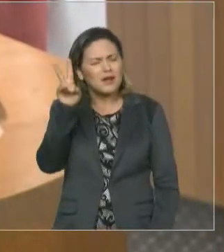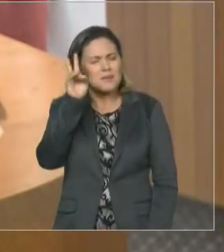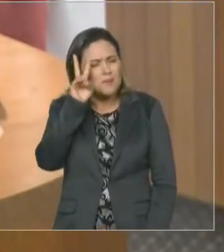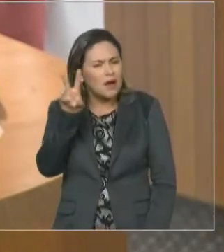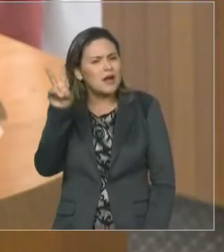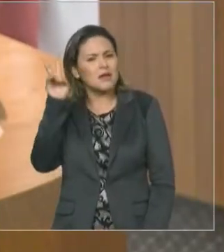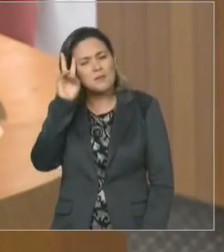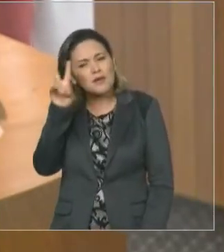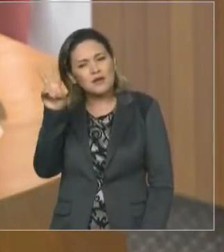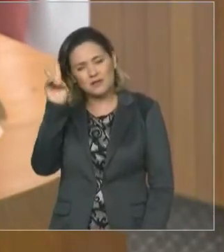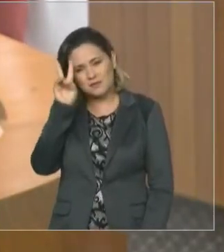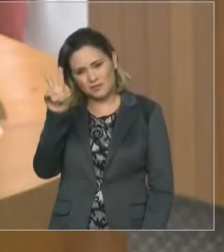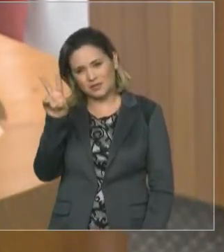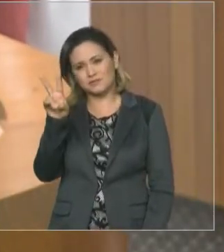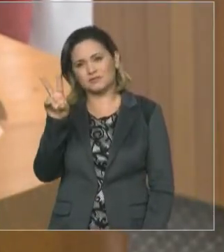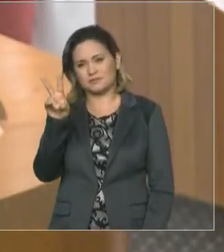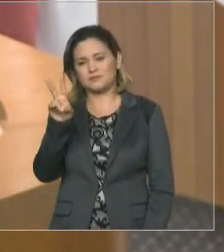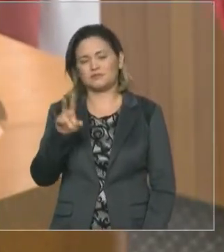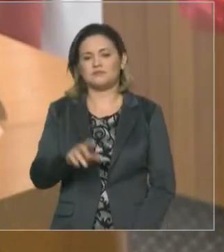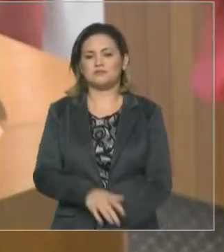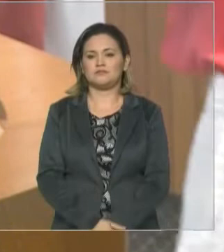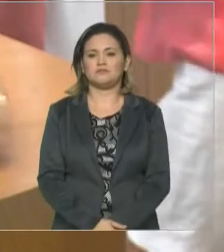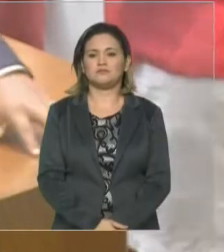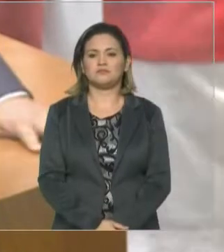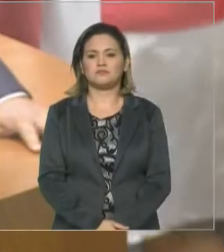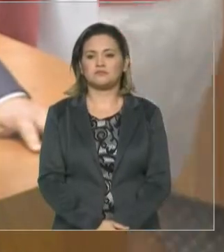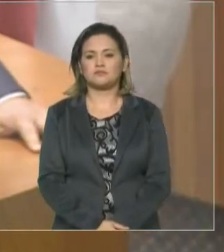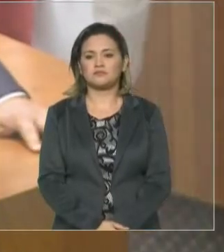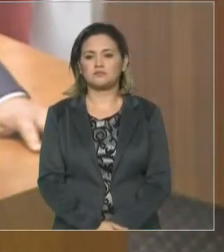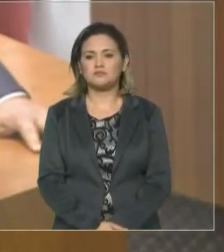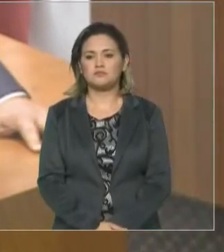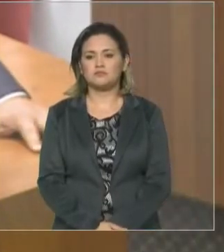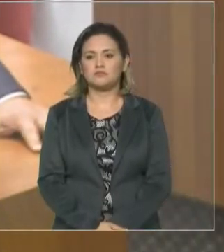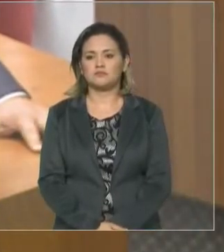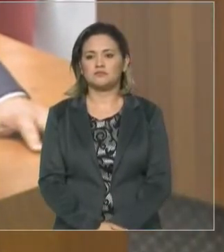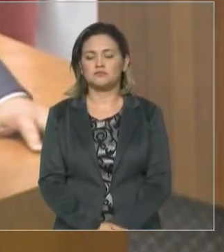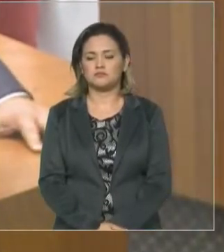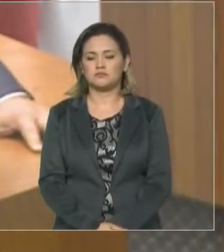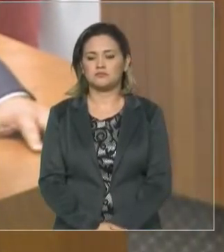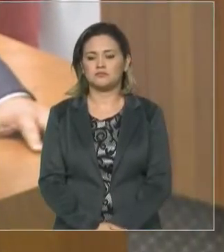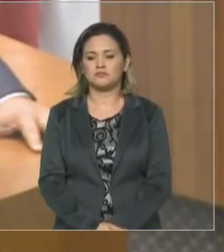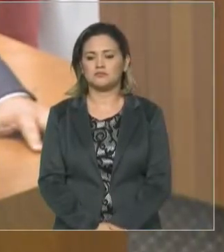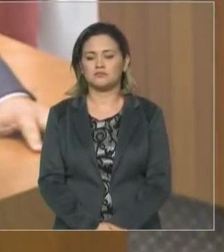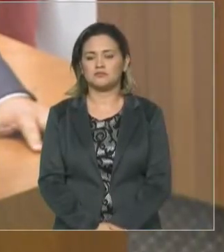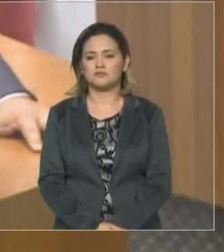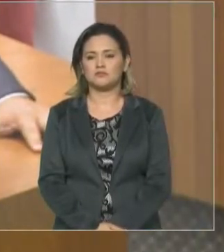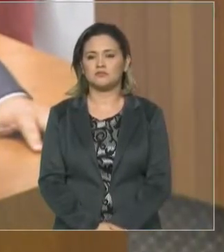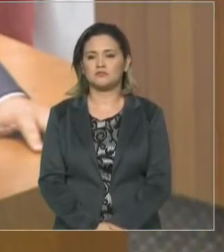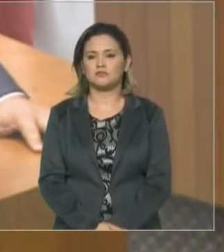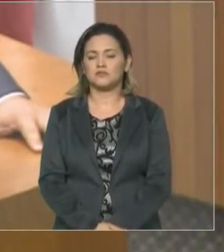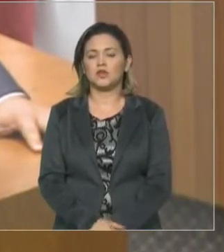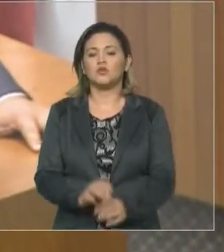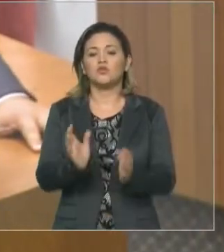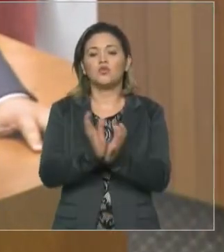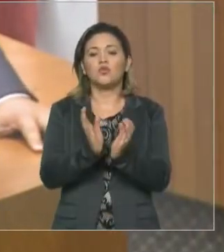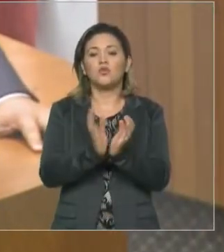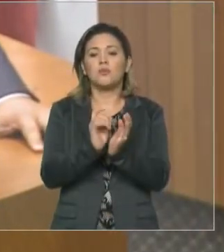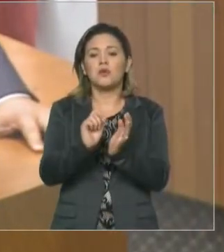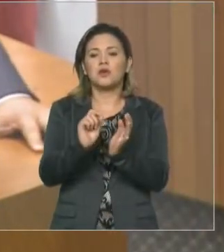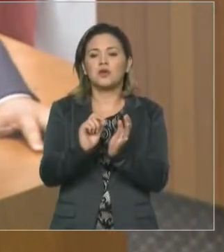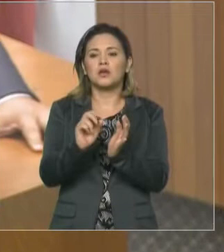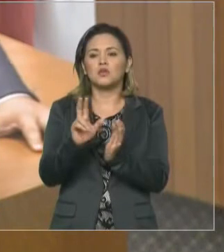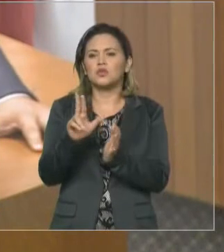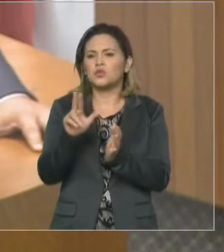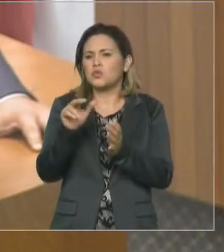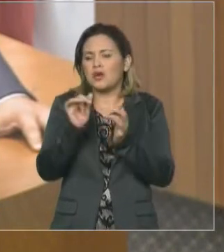uma jogada que define heróis, de um time que não desiste nem no